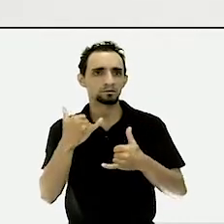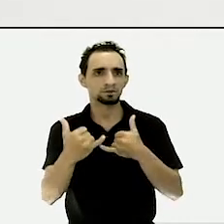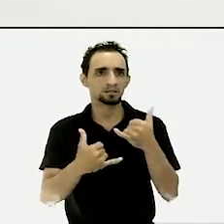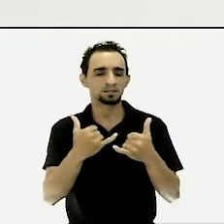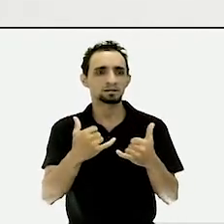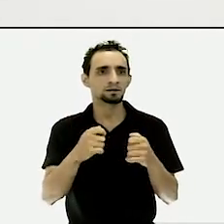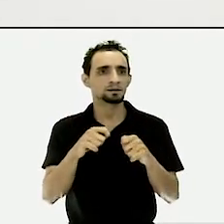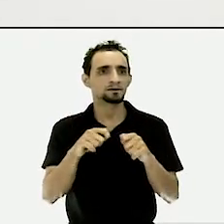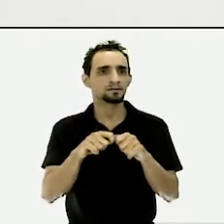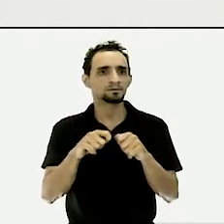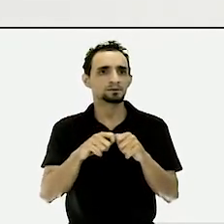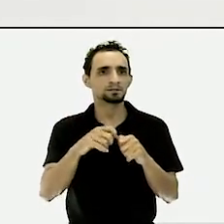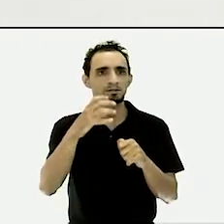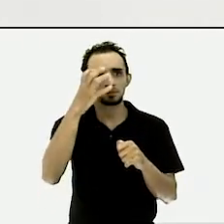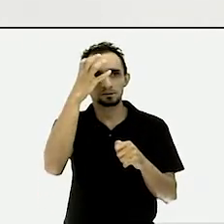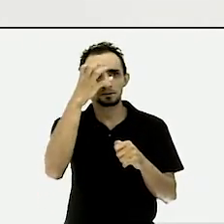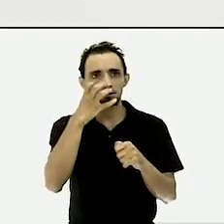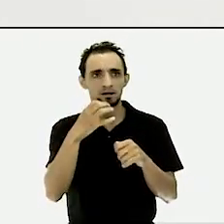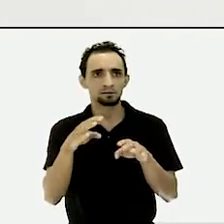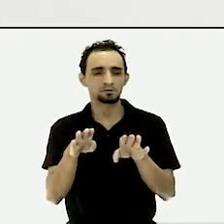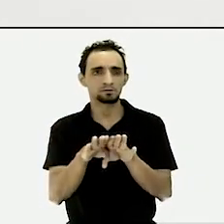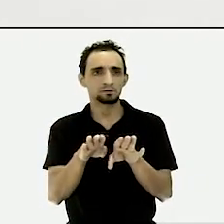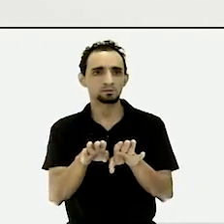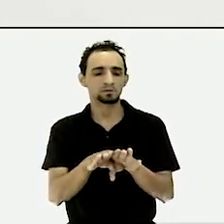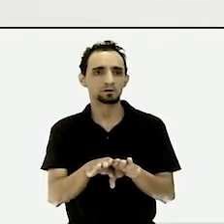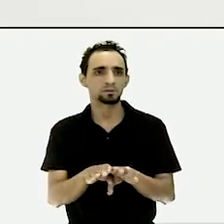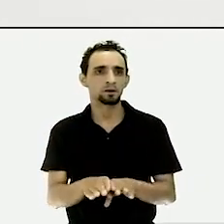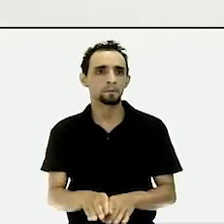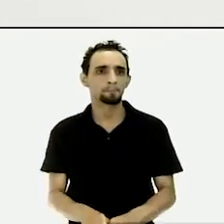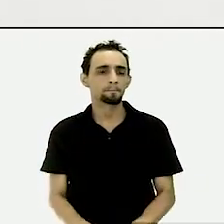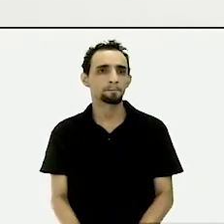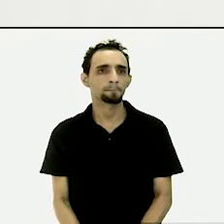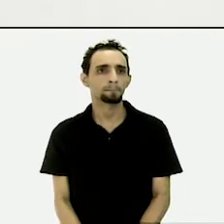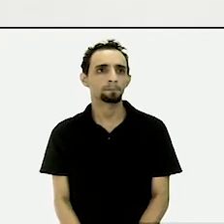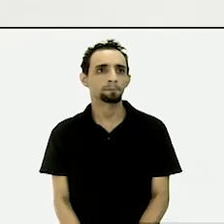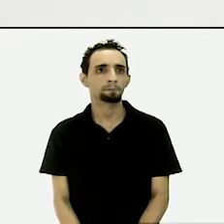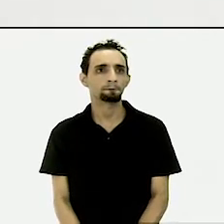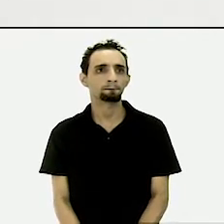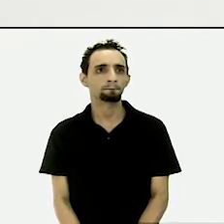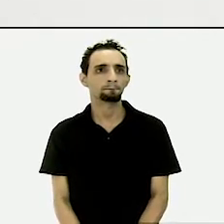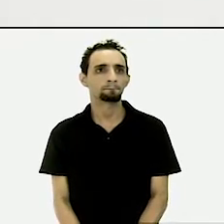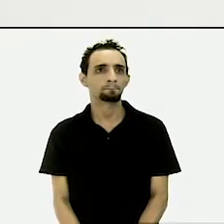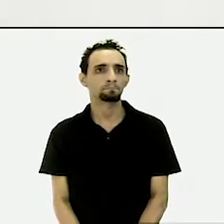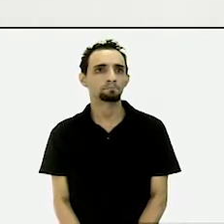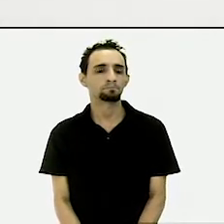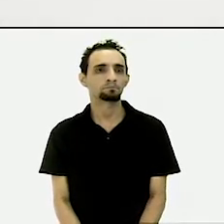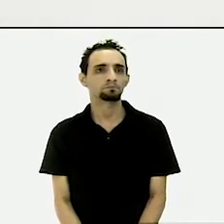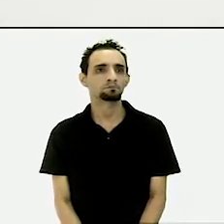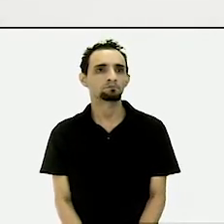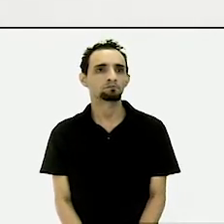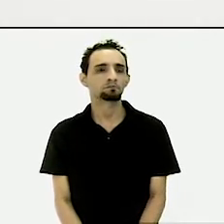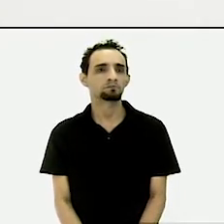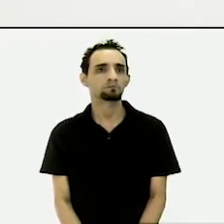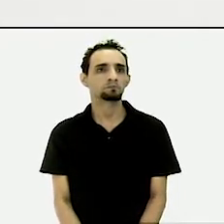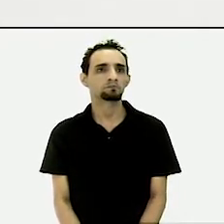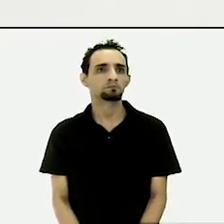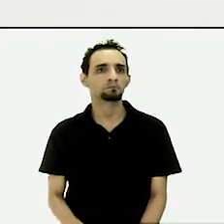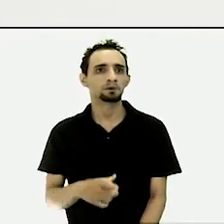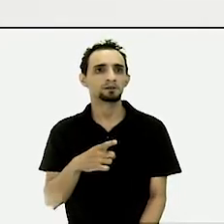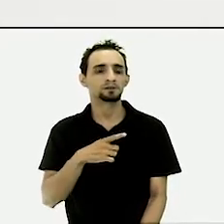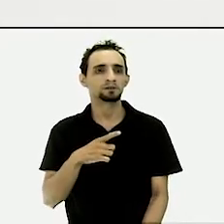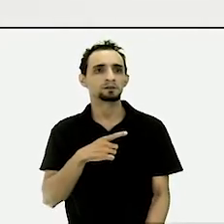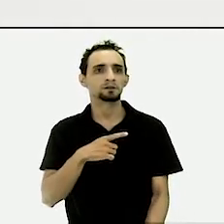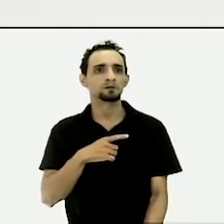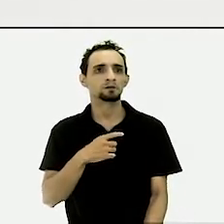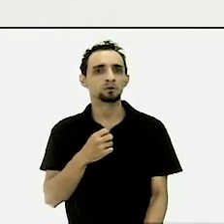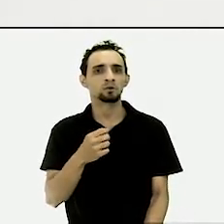Eliane? Desculpa aí não falar o nome de todos, mas o pai dela fazia o cachorro quente lá, o seu Nilton, né? Melhor cachorro-quente da